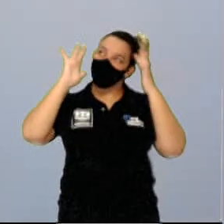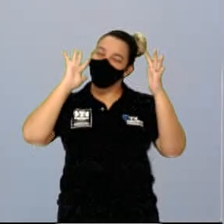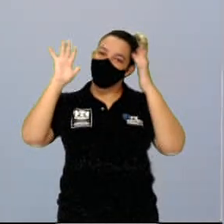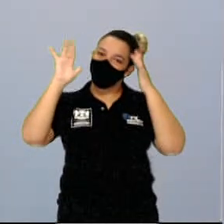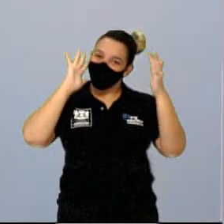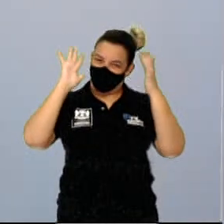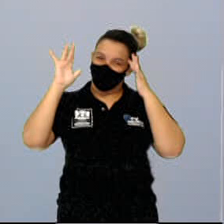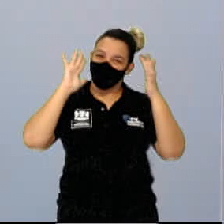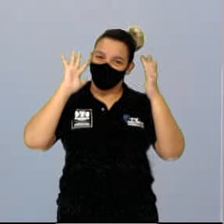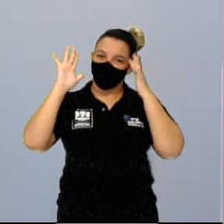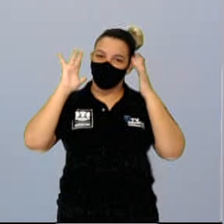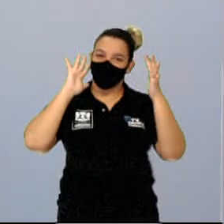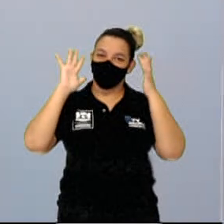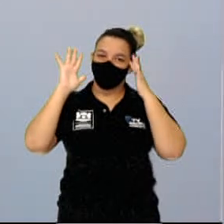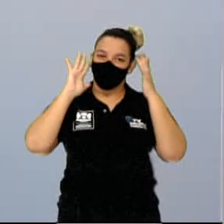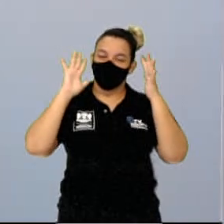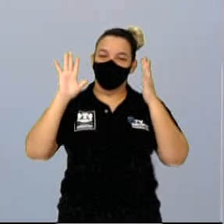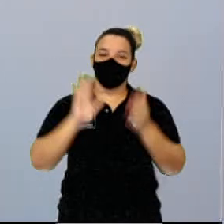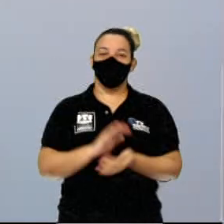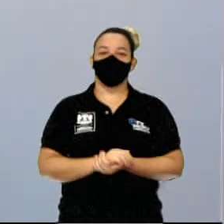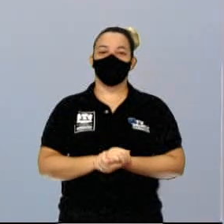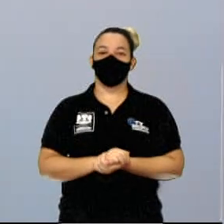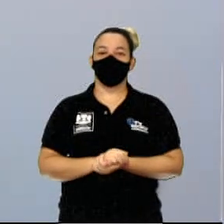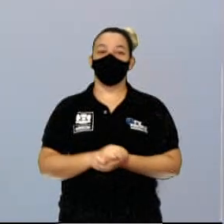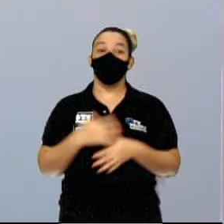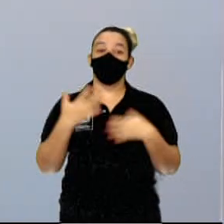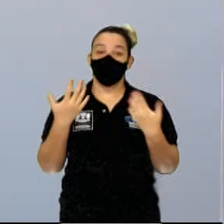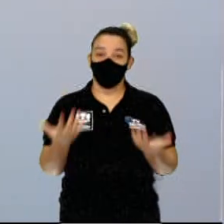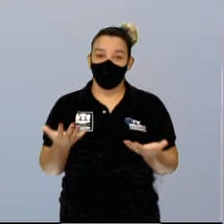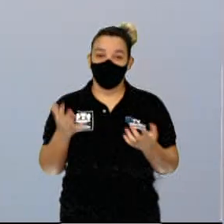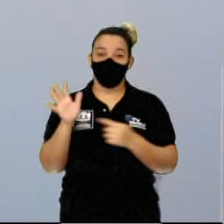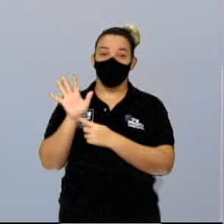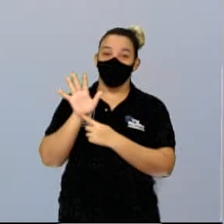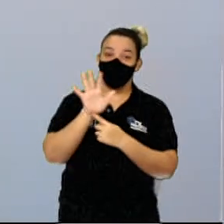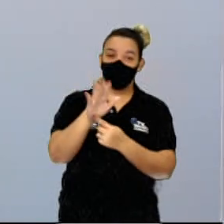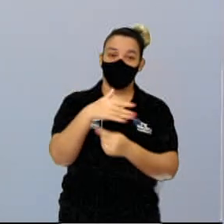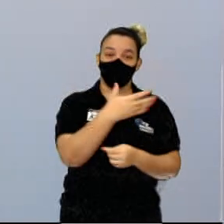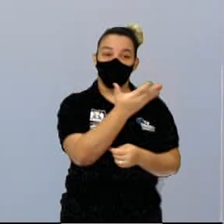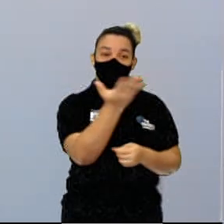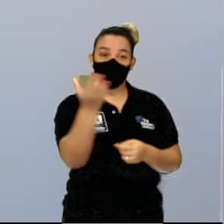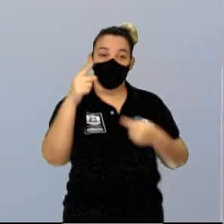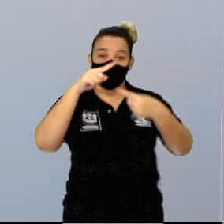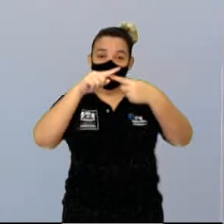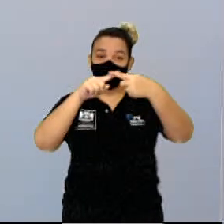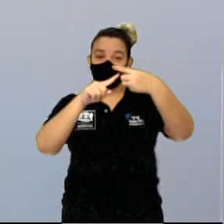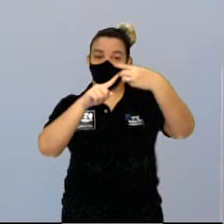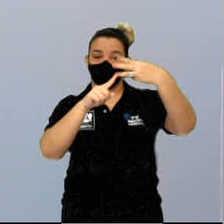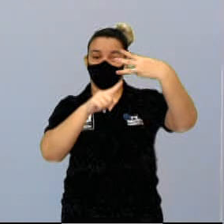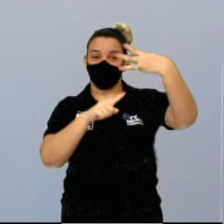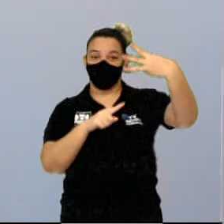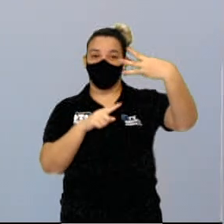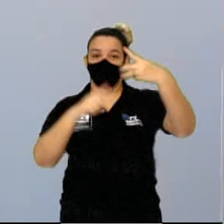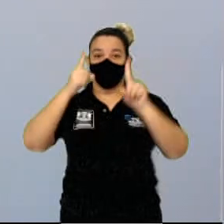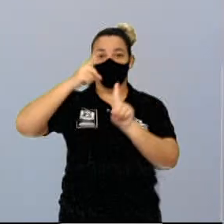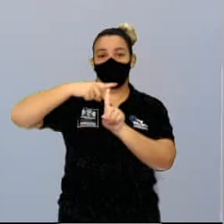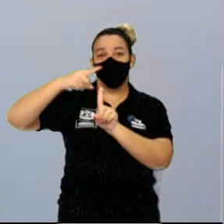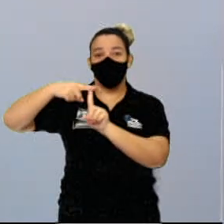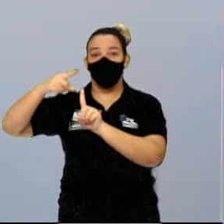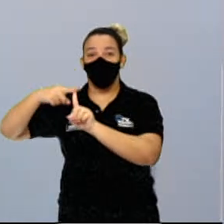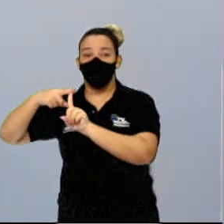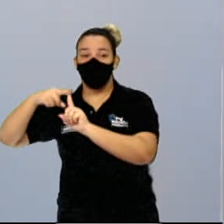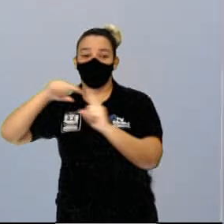realizar as nossas atividades. E por isso eu trouxe para vocês 3 né, tipos de moral que